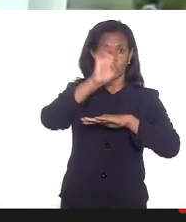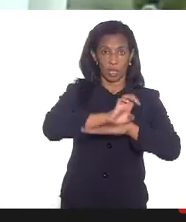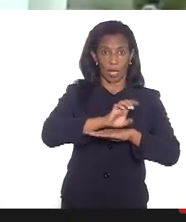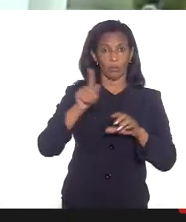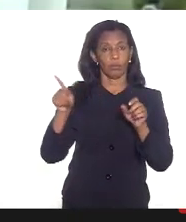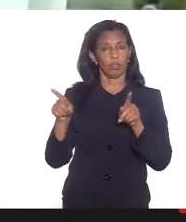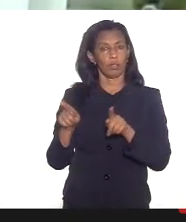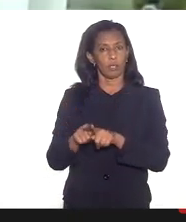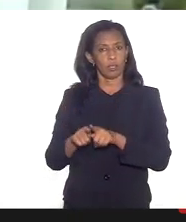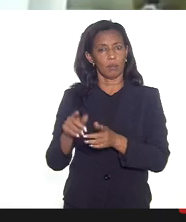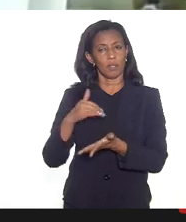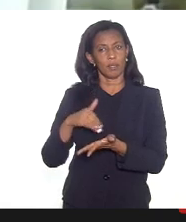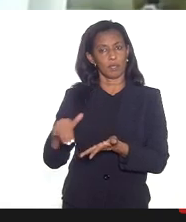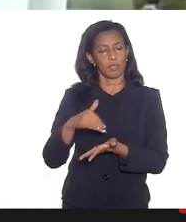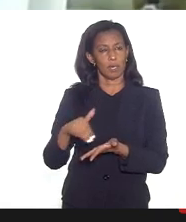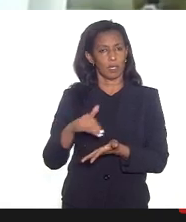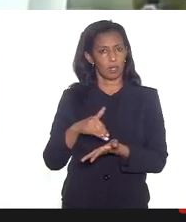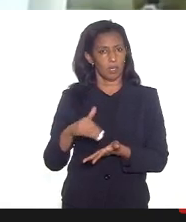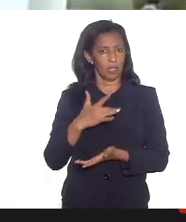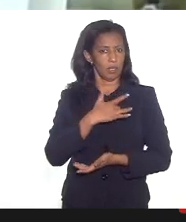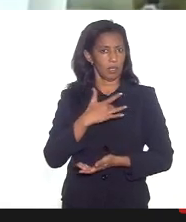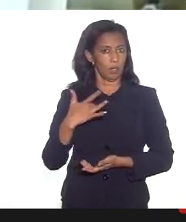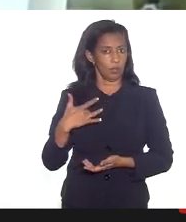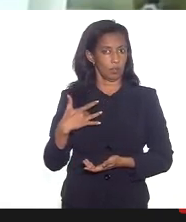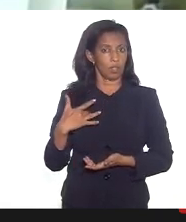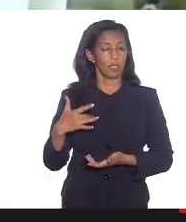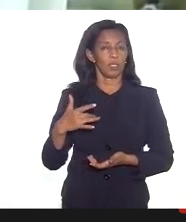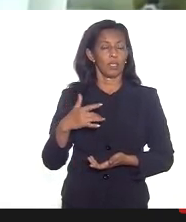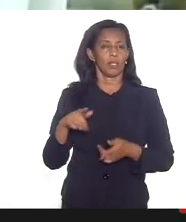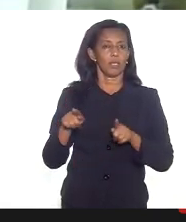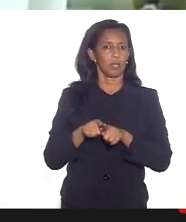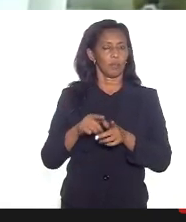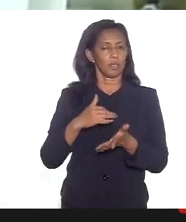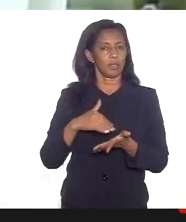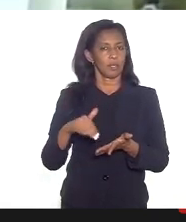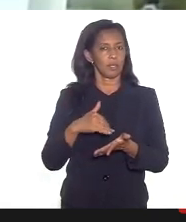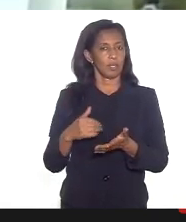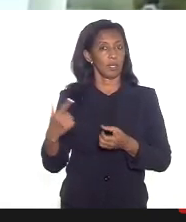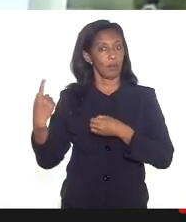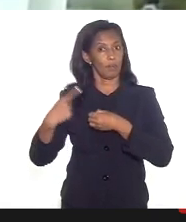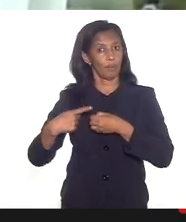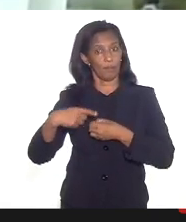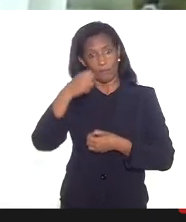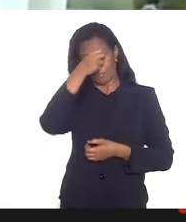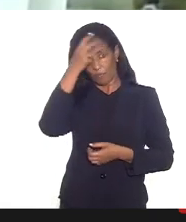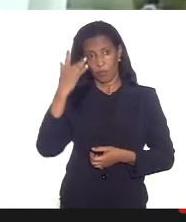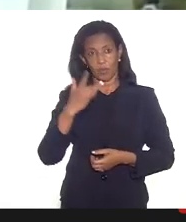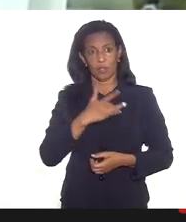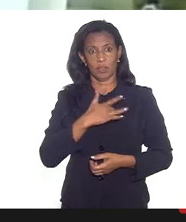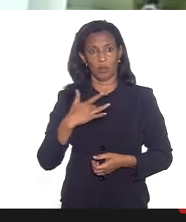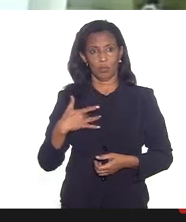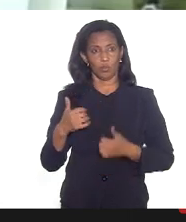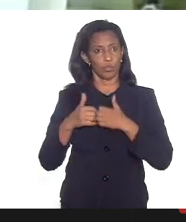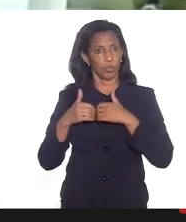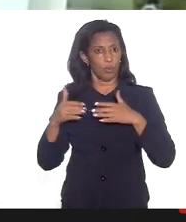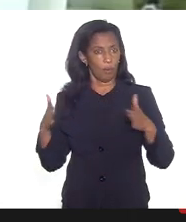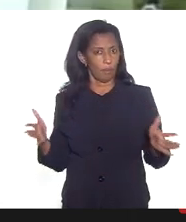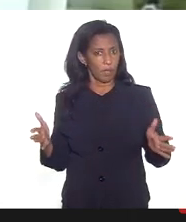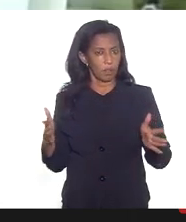pelo Estado e secretário de Estado da Saúde e esse de Municipal de Saúde estão abrindo para